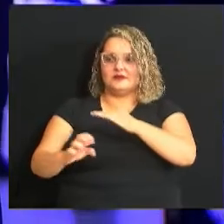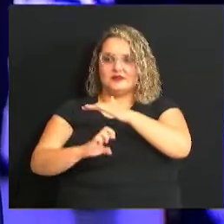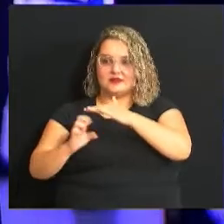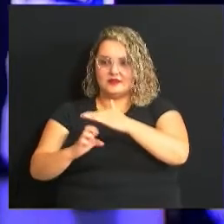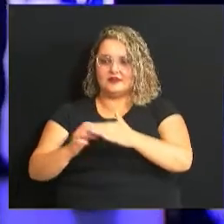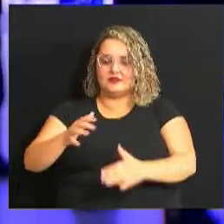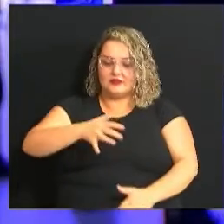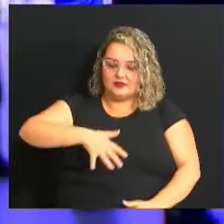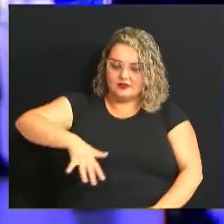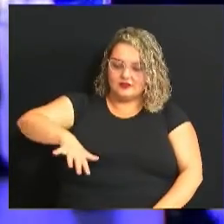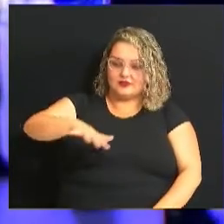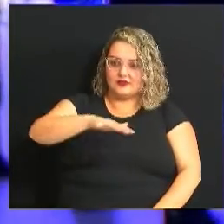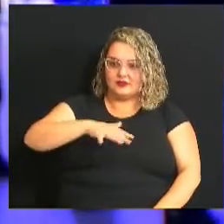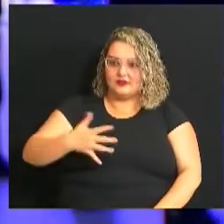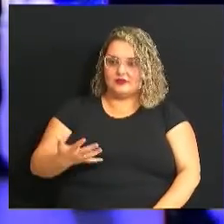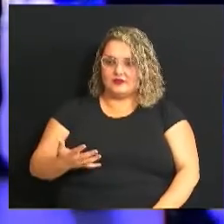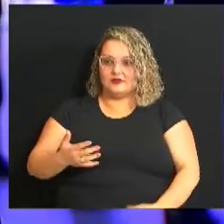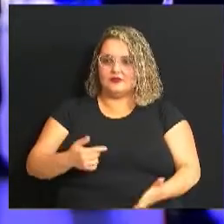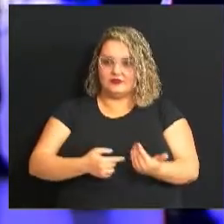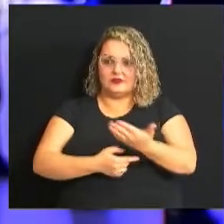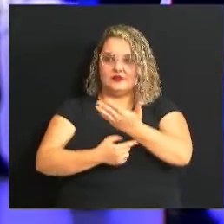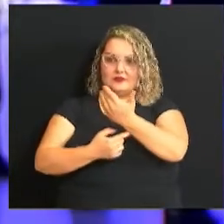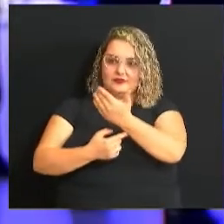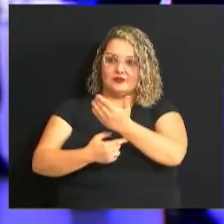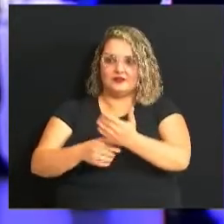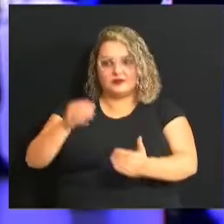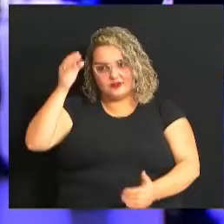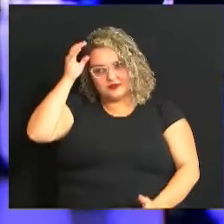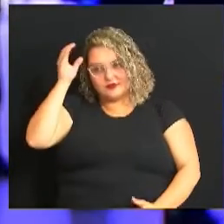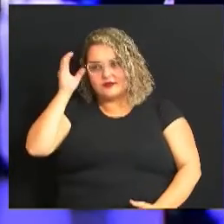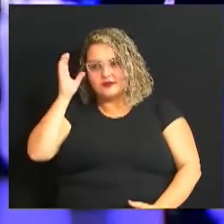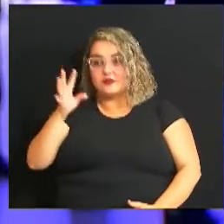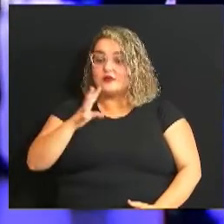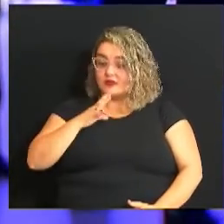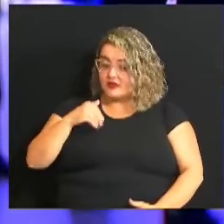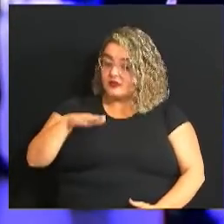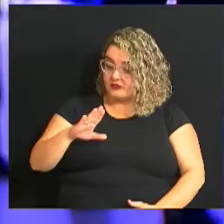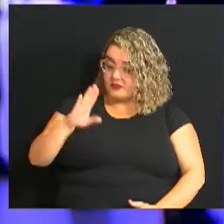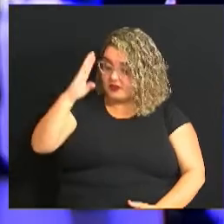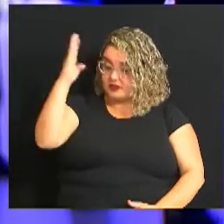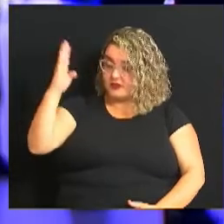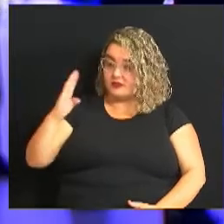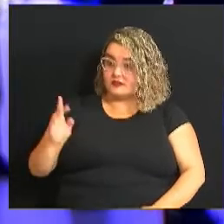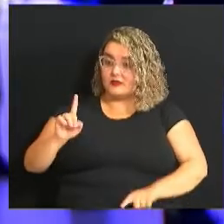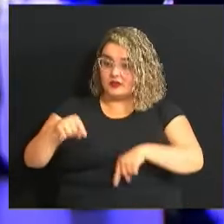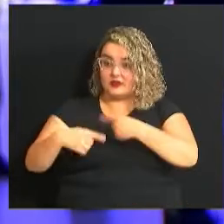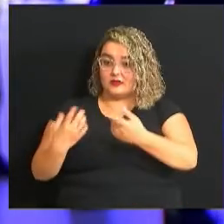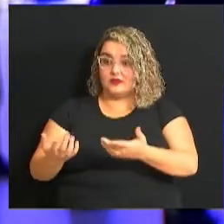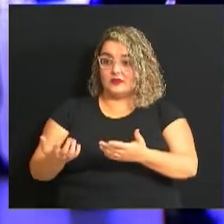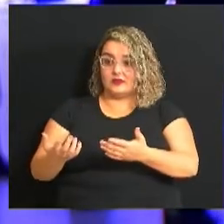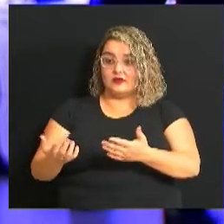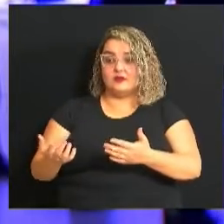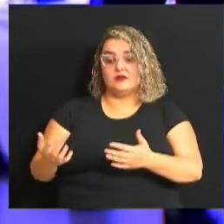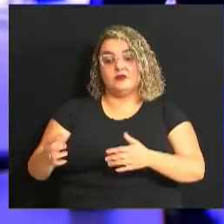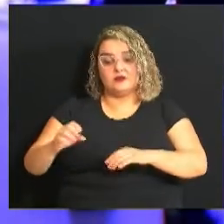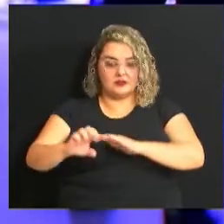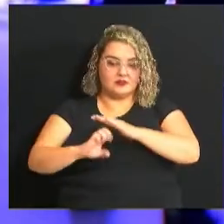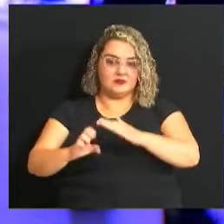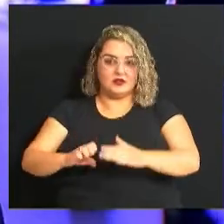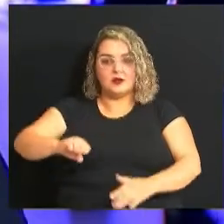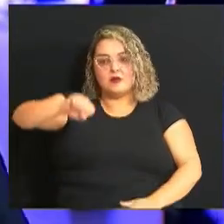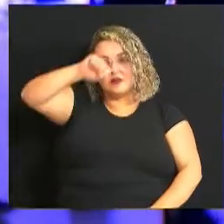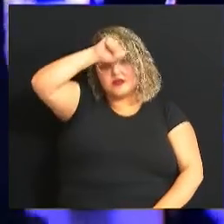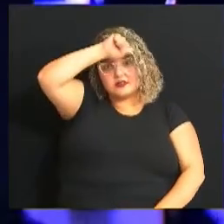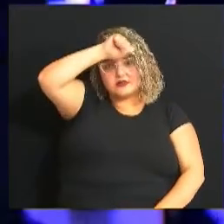setor de tecnologia da Coreia conheçam mais o Brasil. E outras empresas como a Samsung, que já está em Campinas, possam vir para